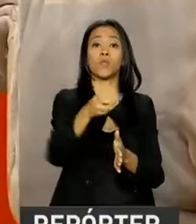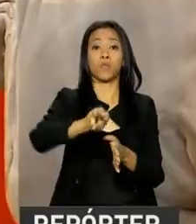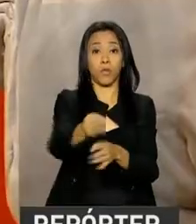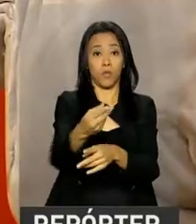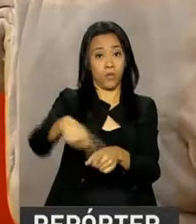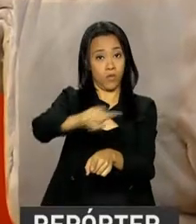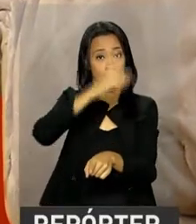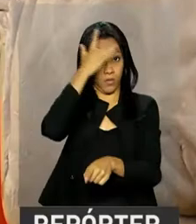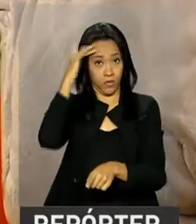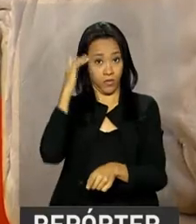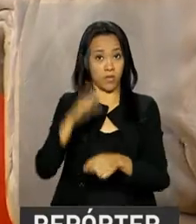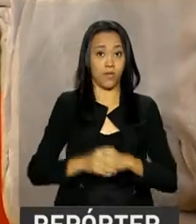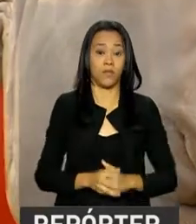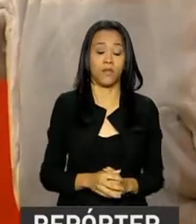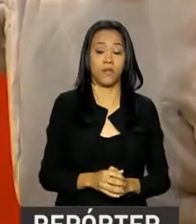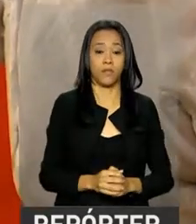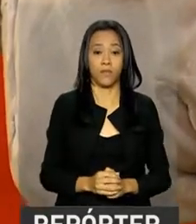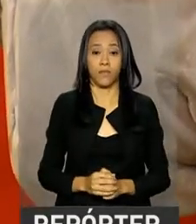pessoas.